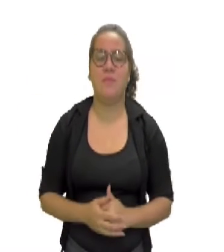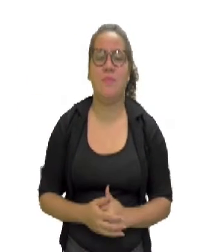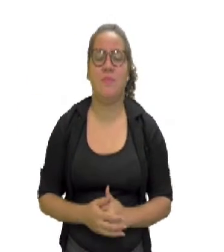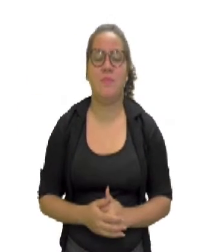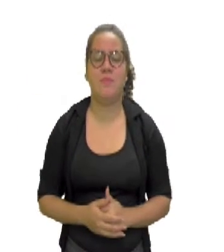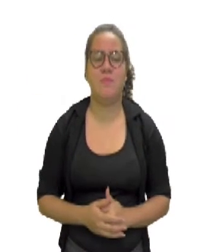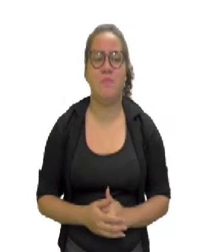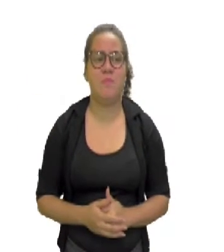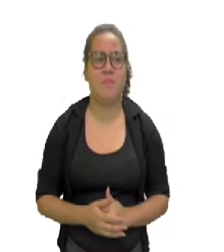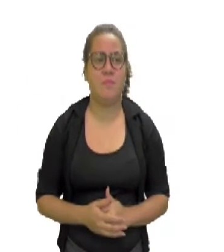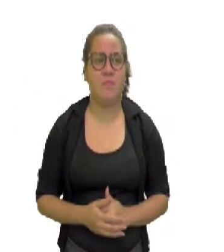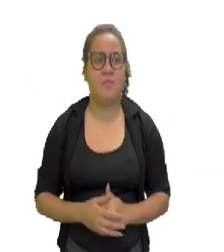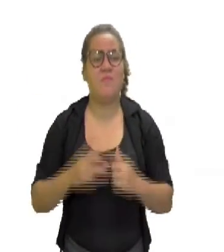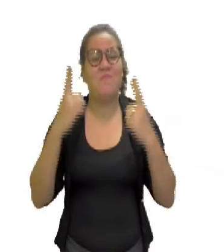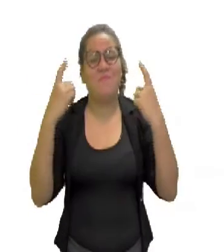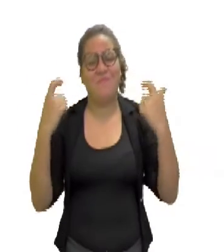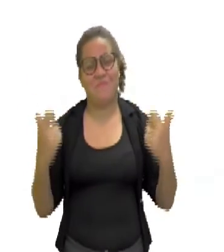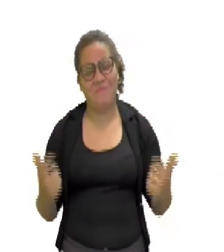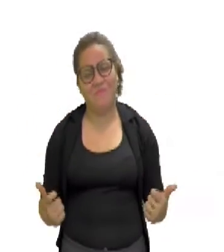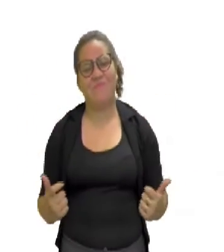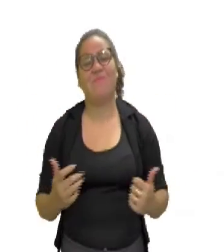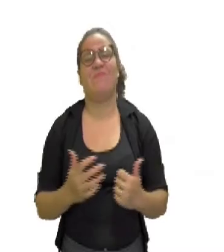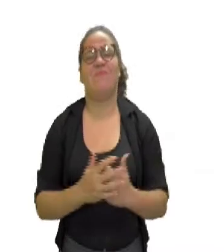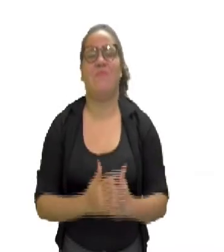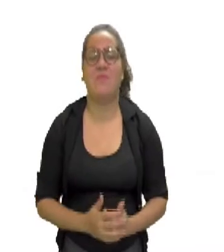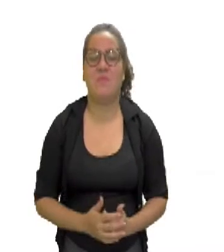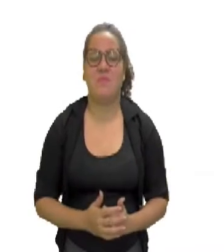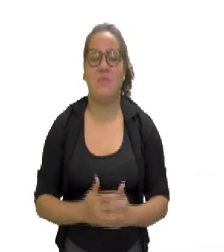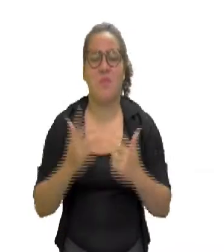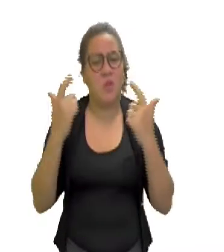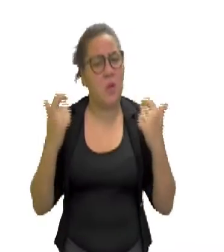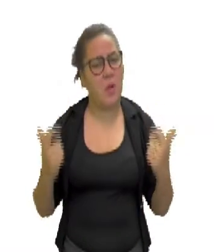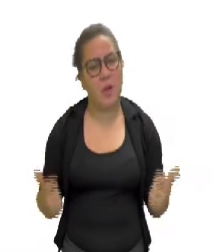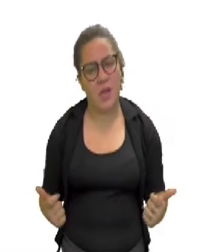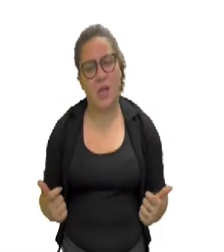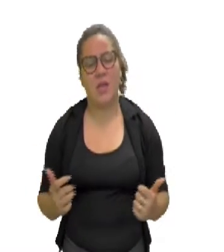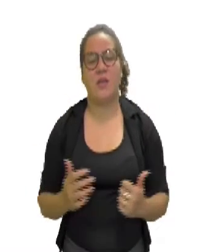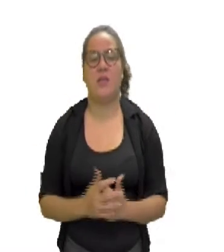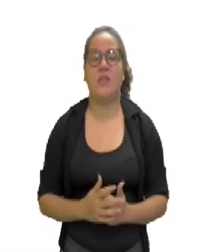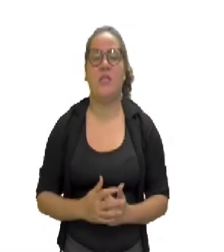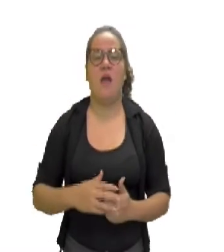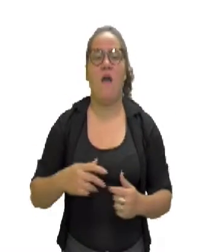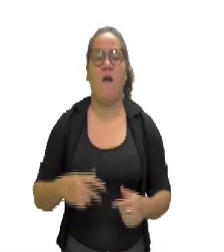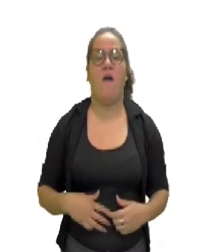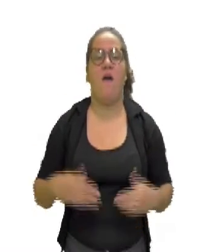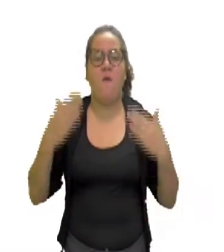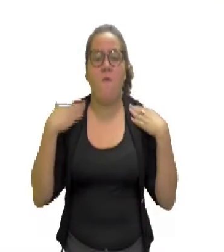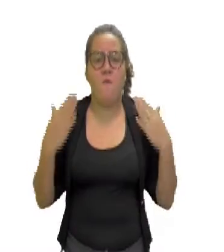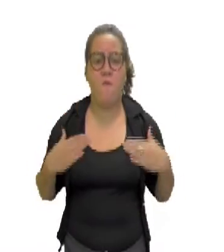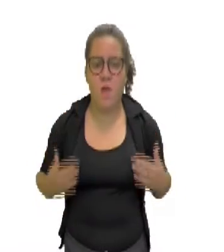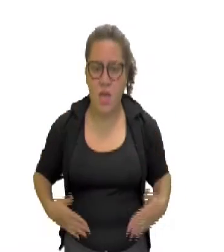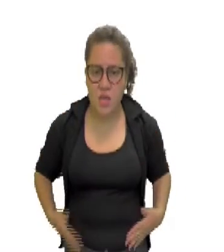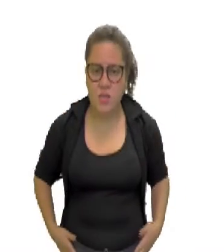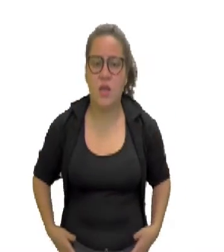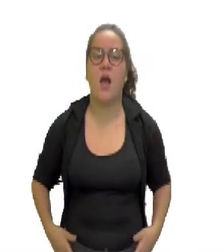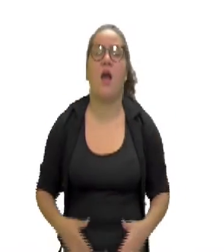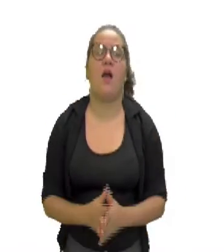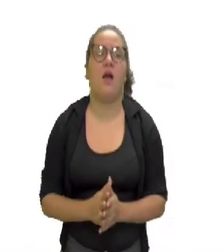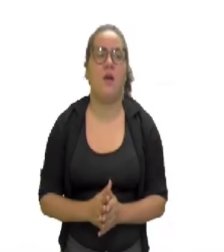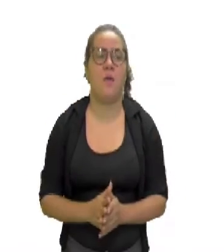uma coisa violenta, um ato de violência. Seja fisicamente, como foi dito, né,